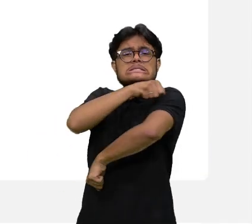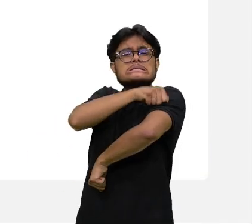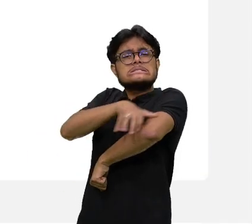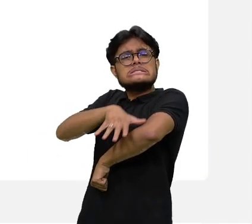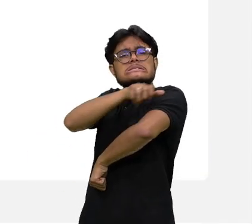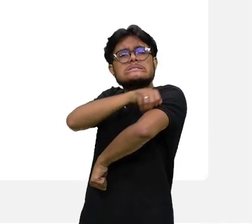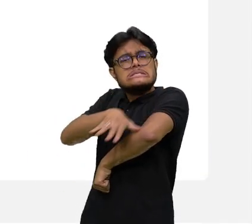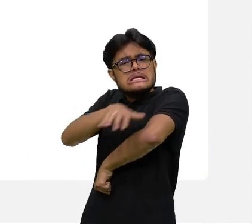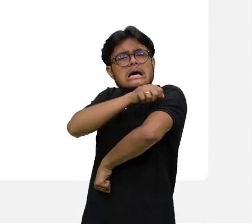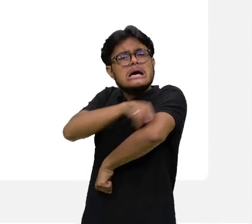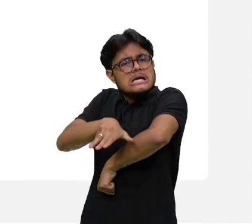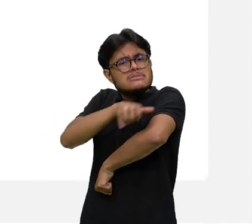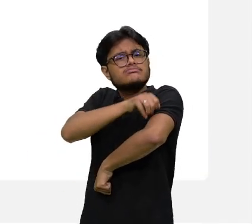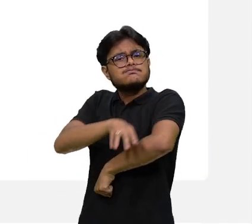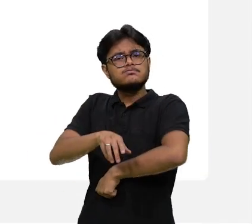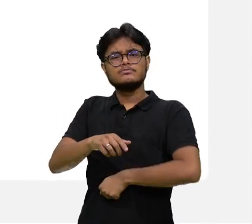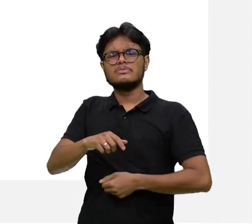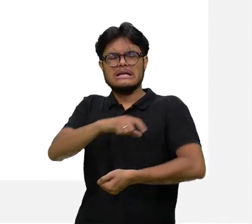as artérias carregam?